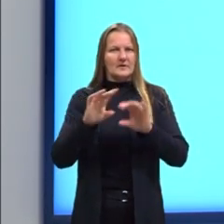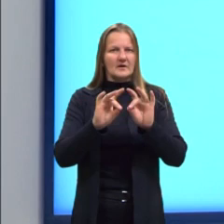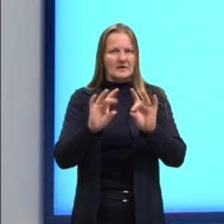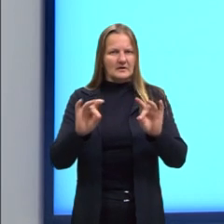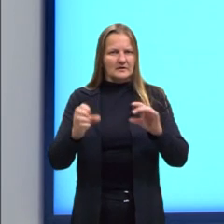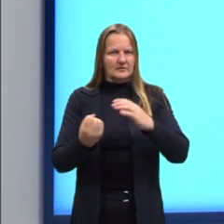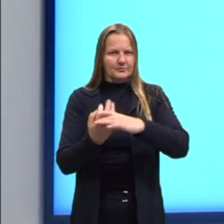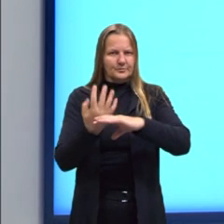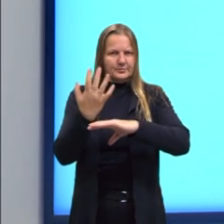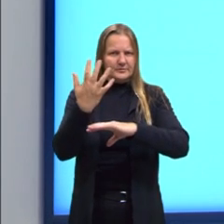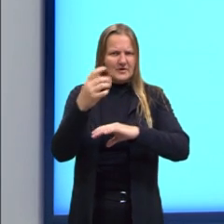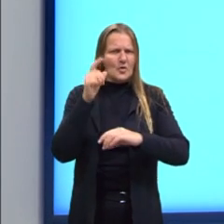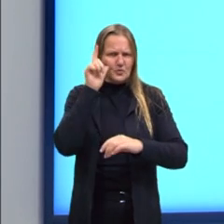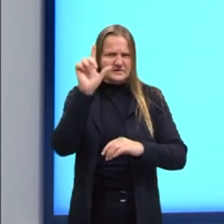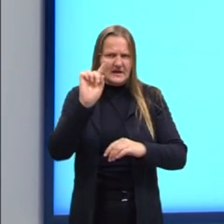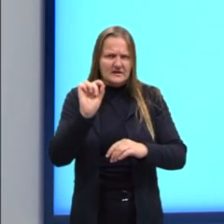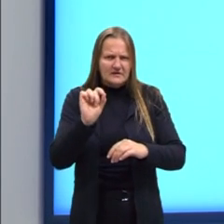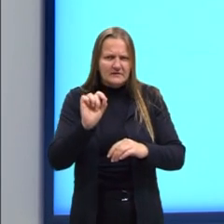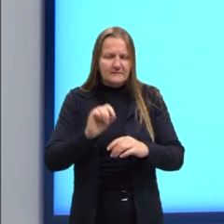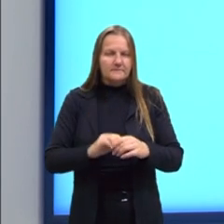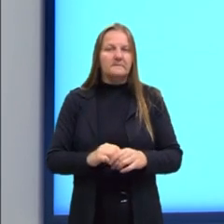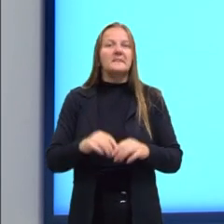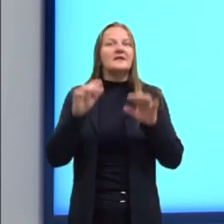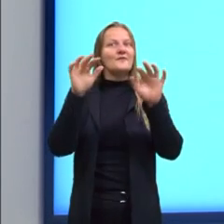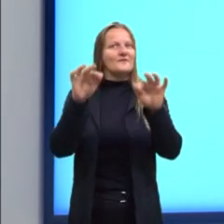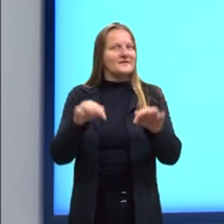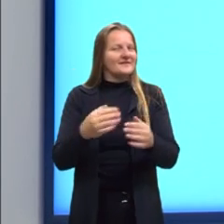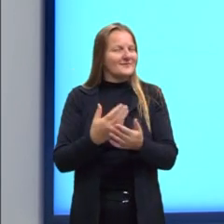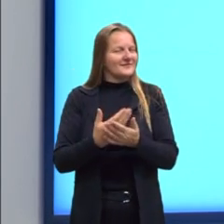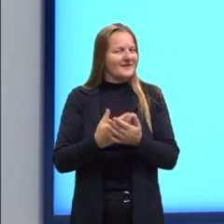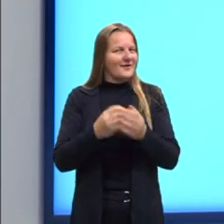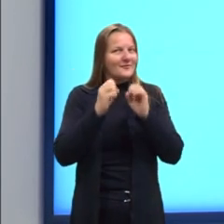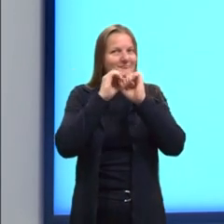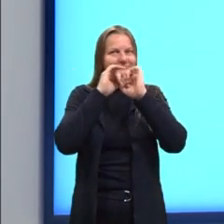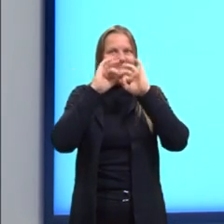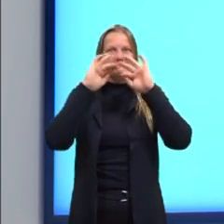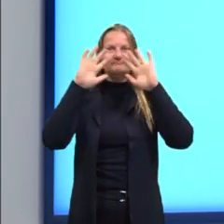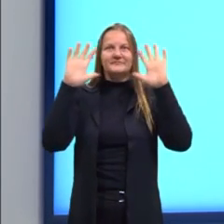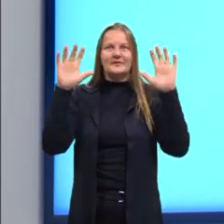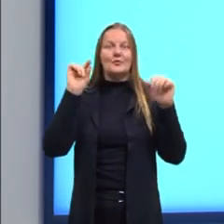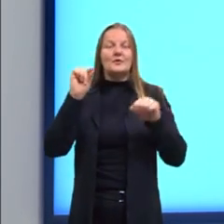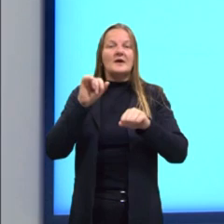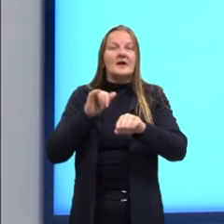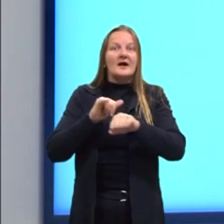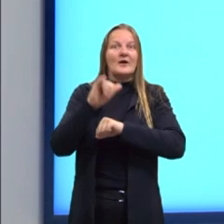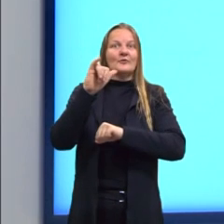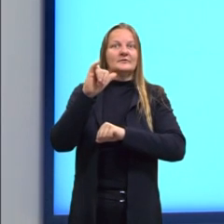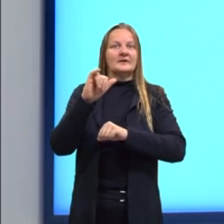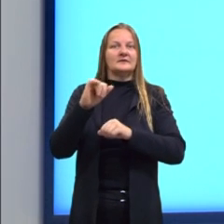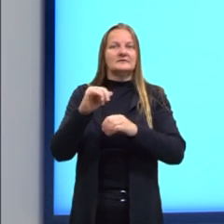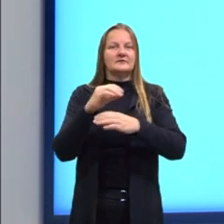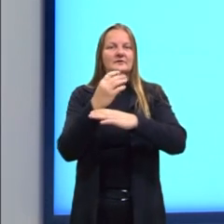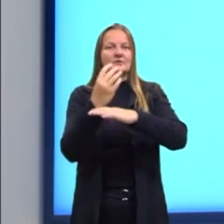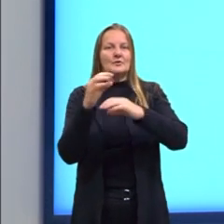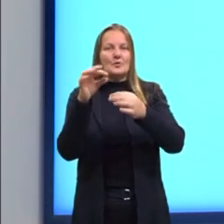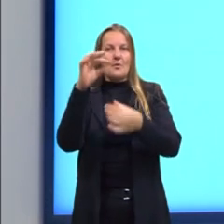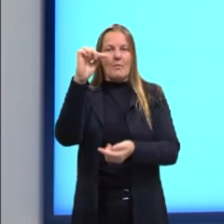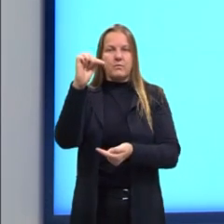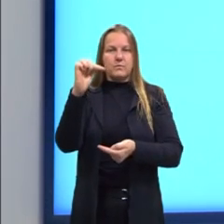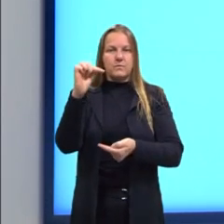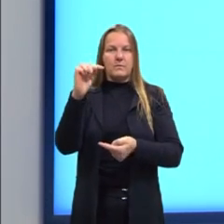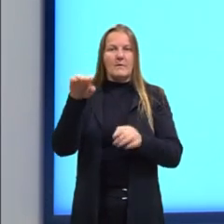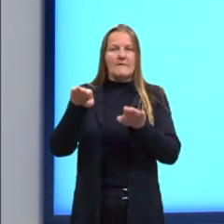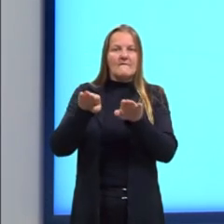gasosa no final da aula a gente vai entender exatamente o que acontece dentro dessa dessa garrafinha